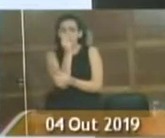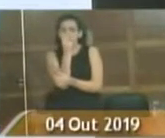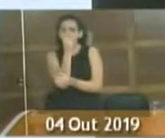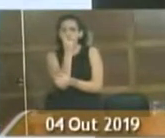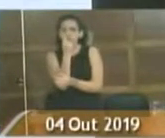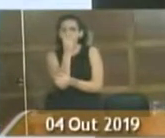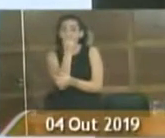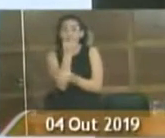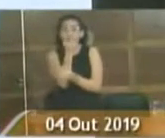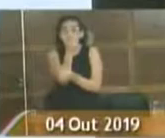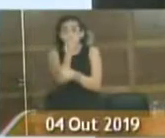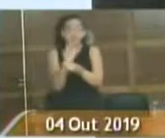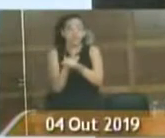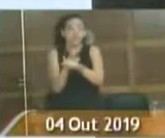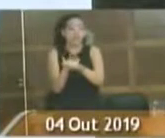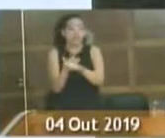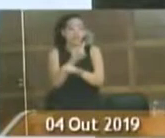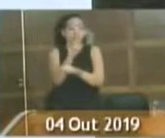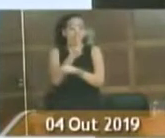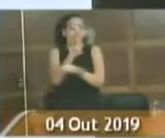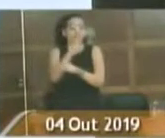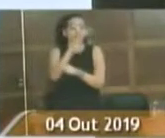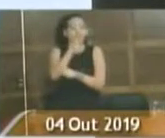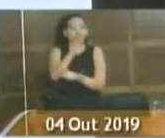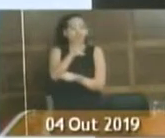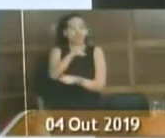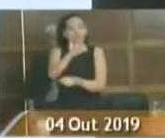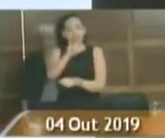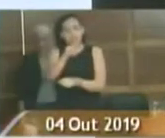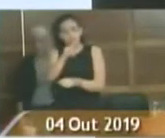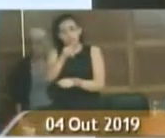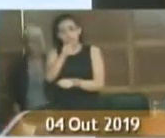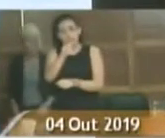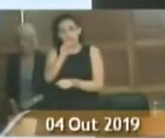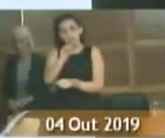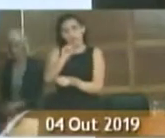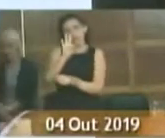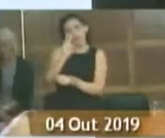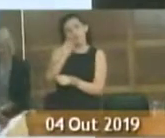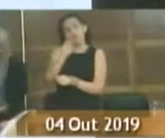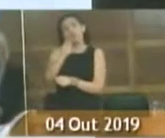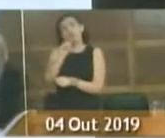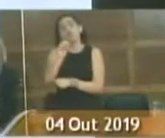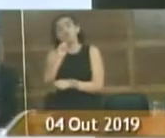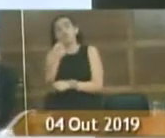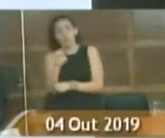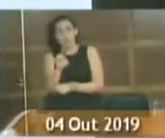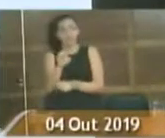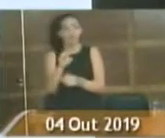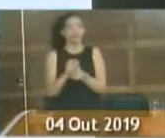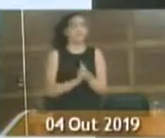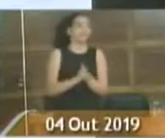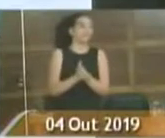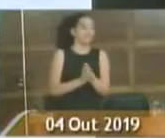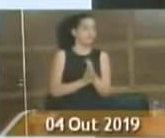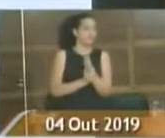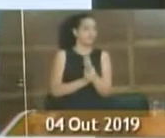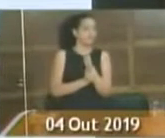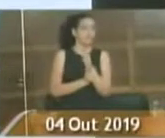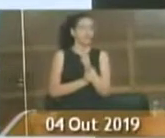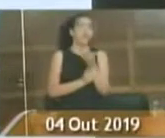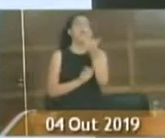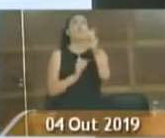outra doença, chamada criptococose. Feio o nome, né? Mas é outra doença. Outro dia a gente fala dessa